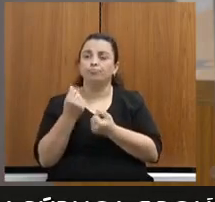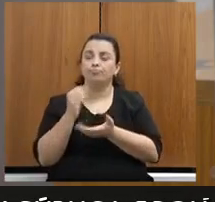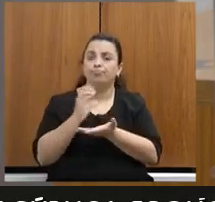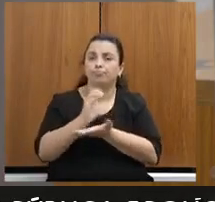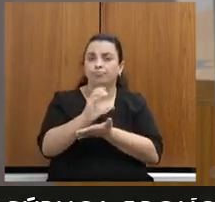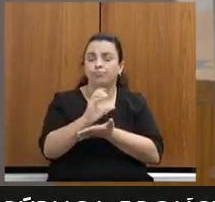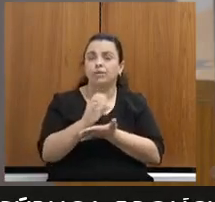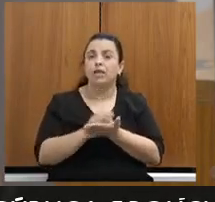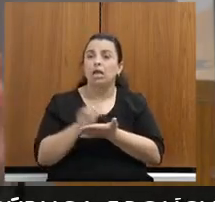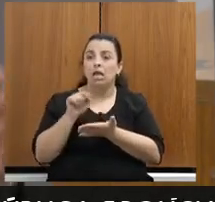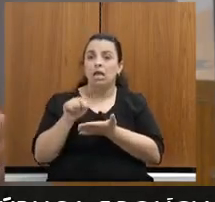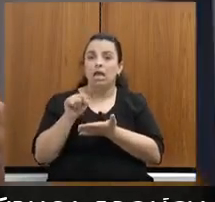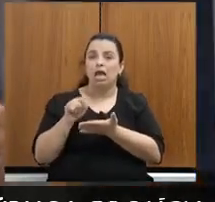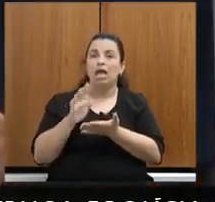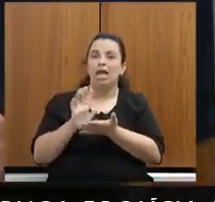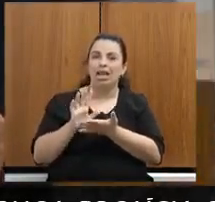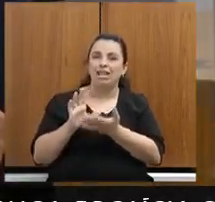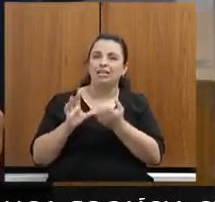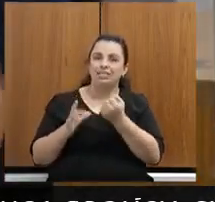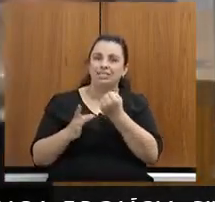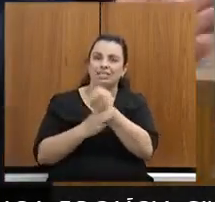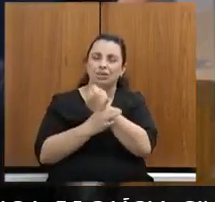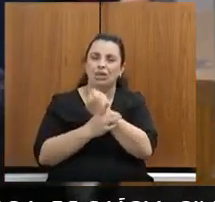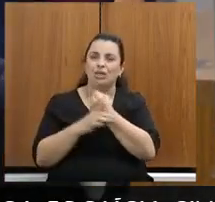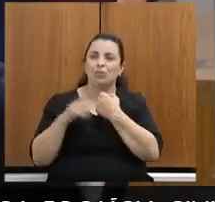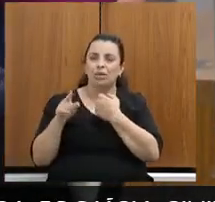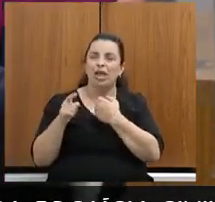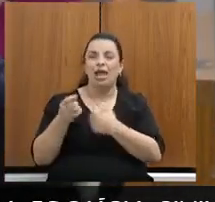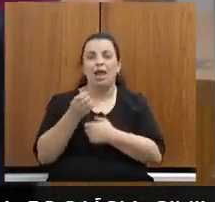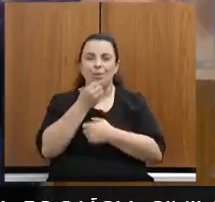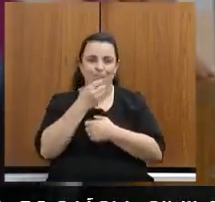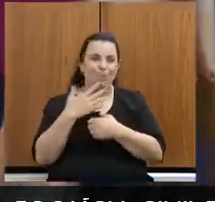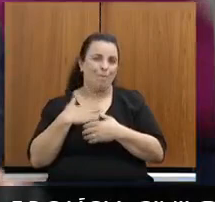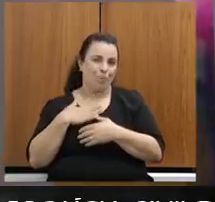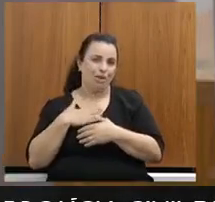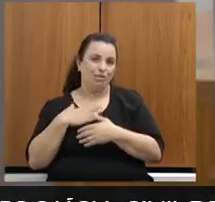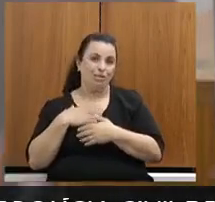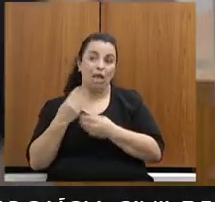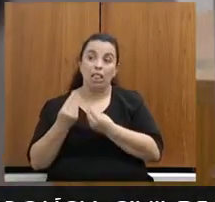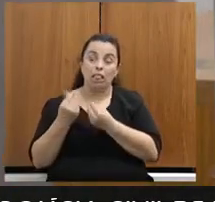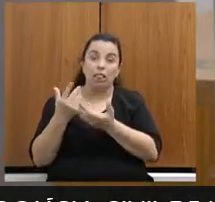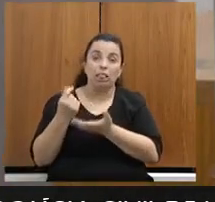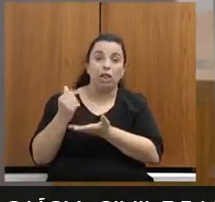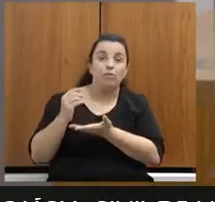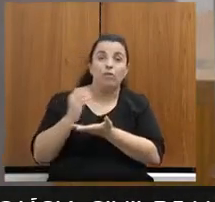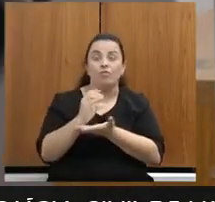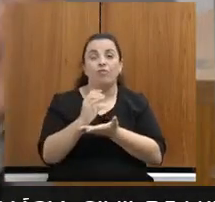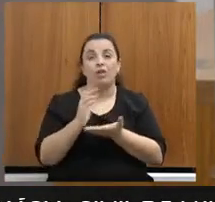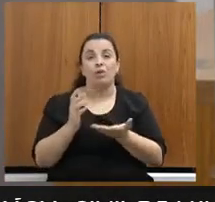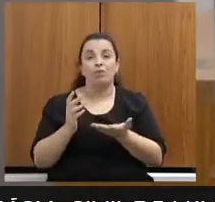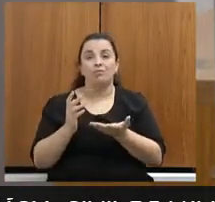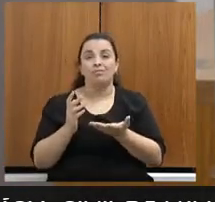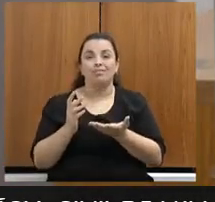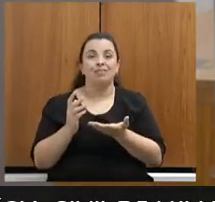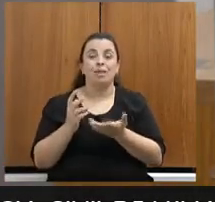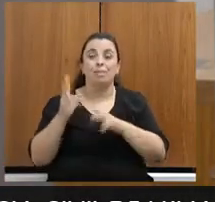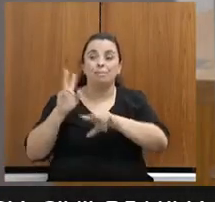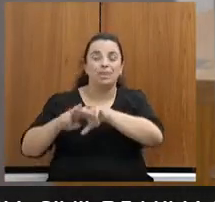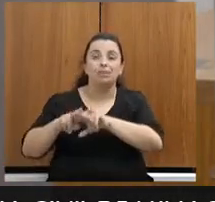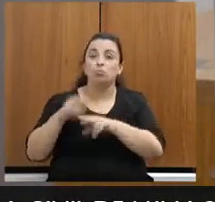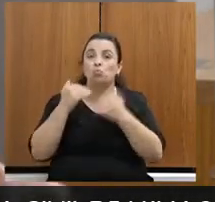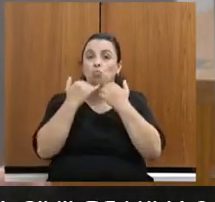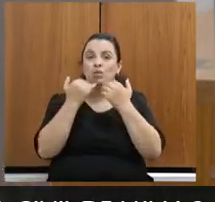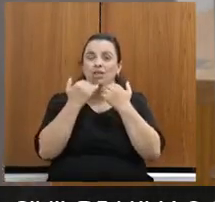seguradora tão boazinha ela devolveu os recursos e ninguém foi preso parece que nesse país